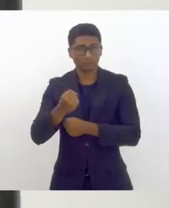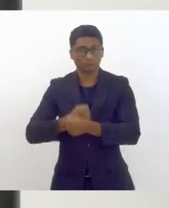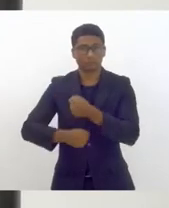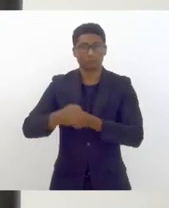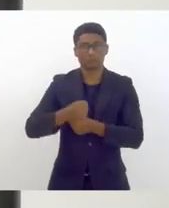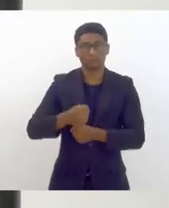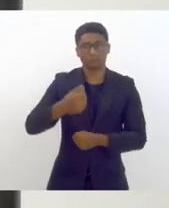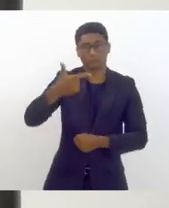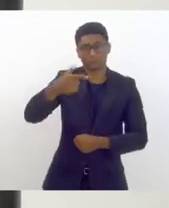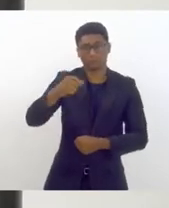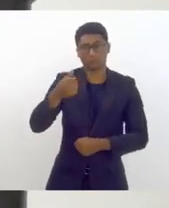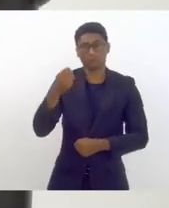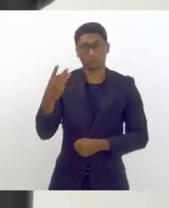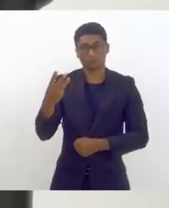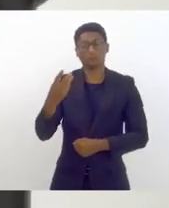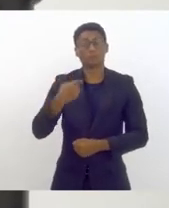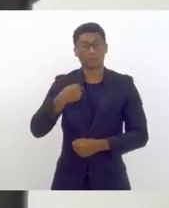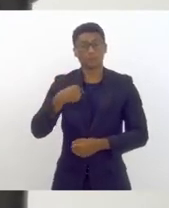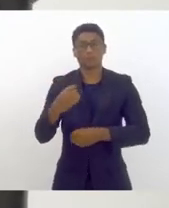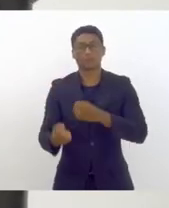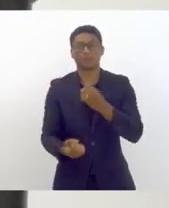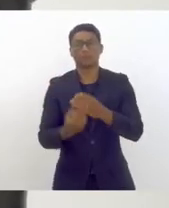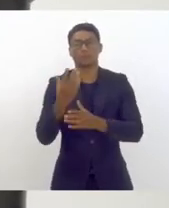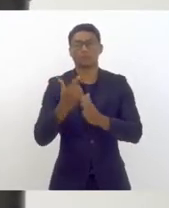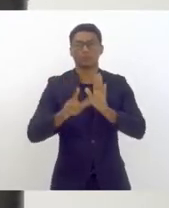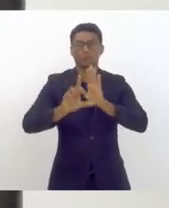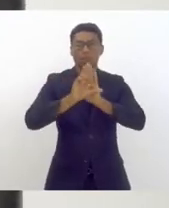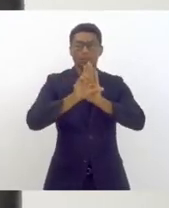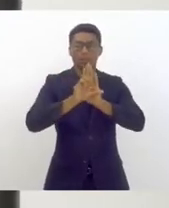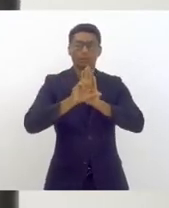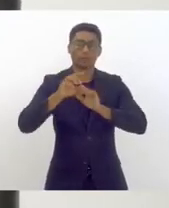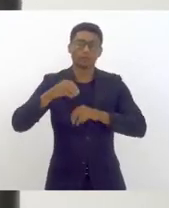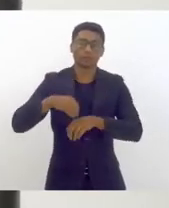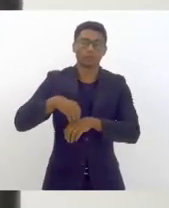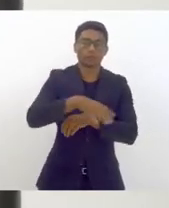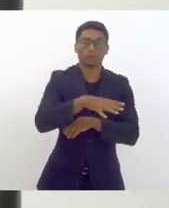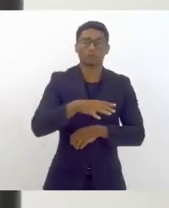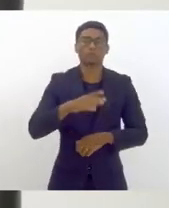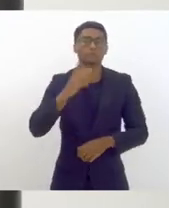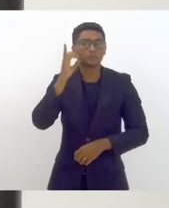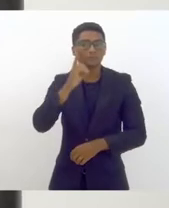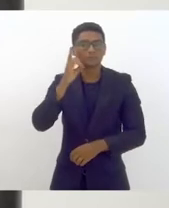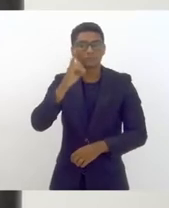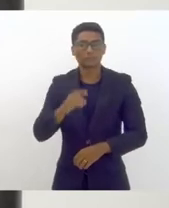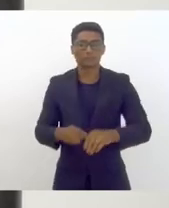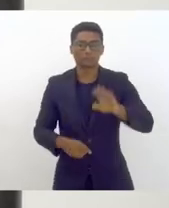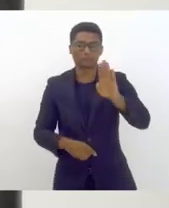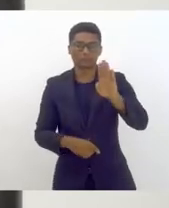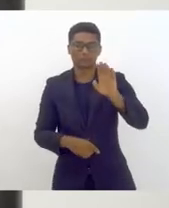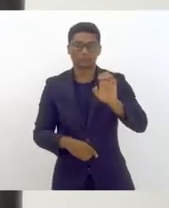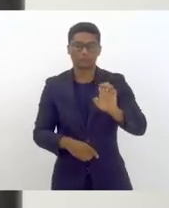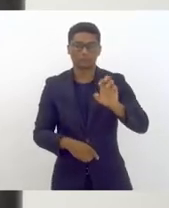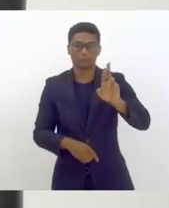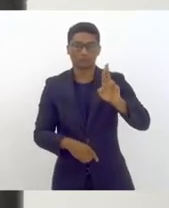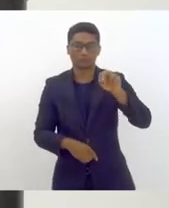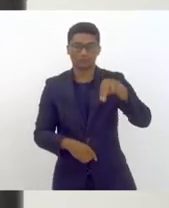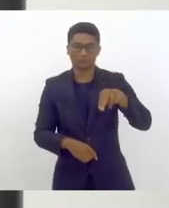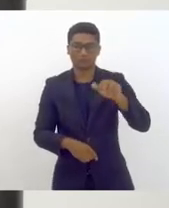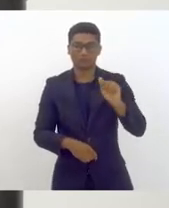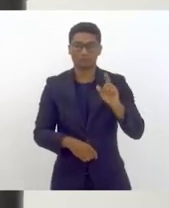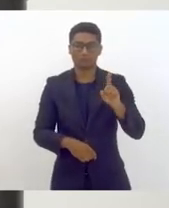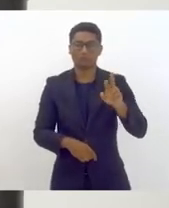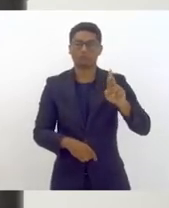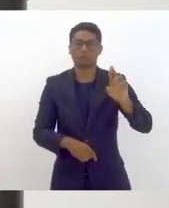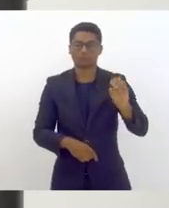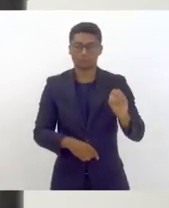eu fiz uma lei junto com... Sugeri ao ex-deputado Bernardo Rossi, né, que é da minha cidade, Petrópolis, né, e